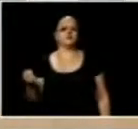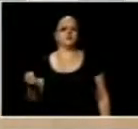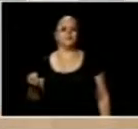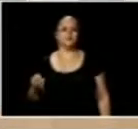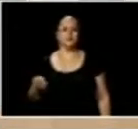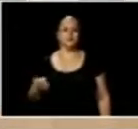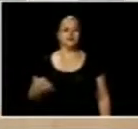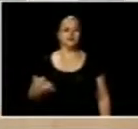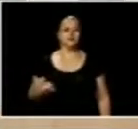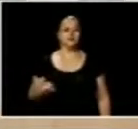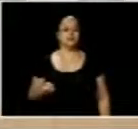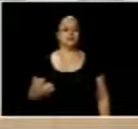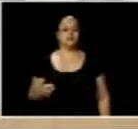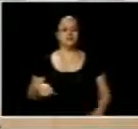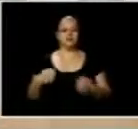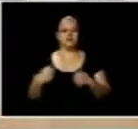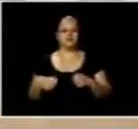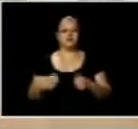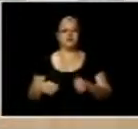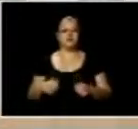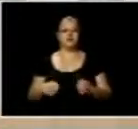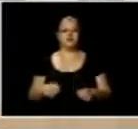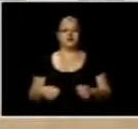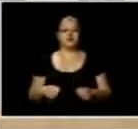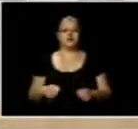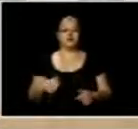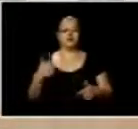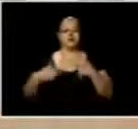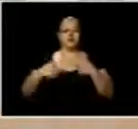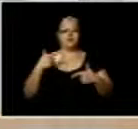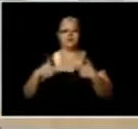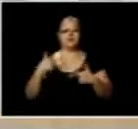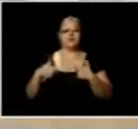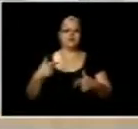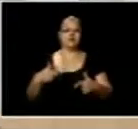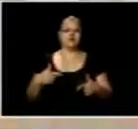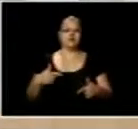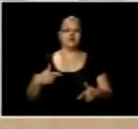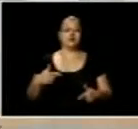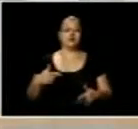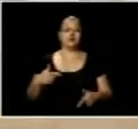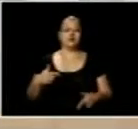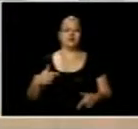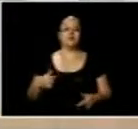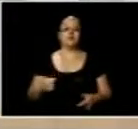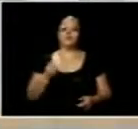das políticas públicas e formulação pessoal tecnicamente preparado, porque